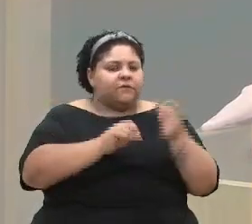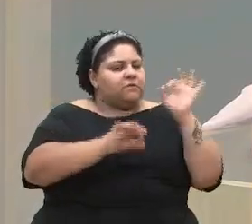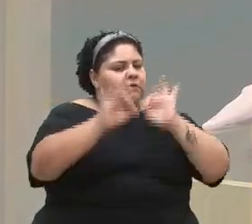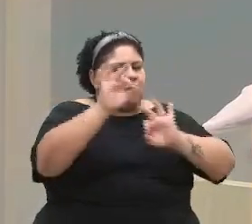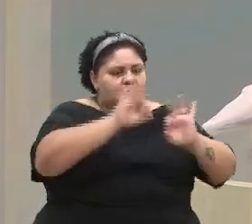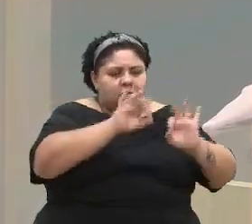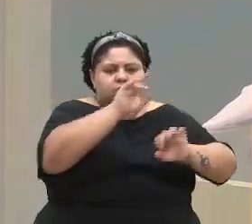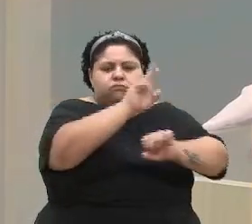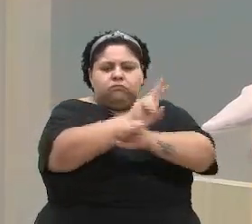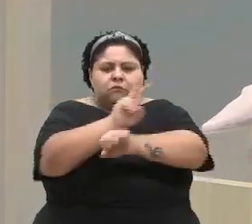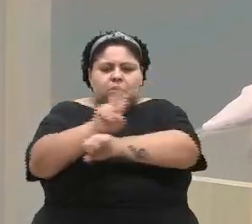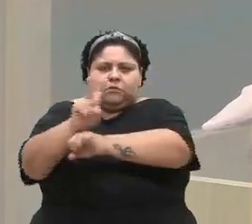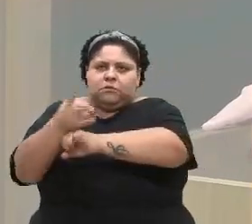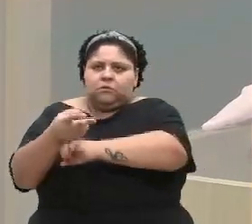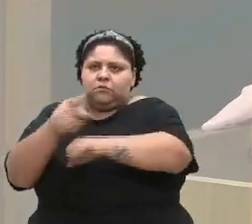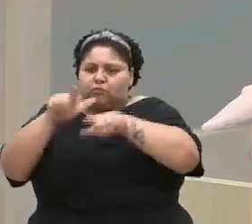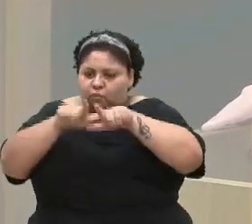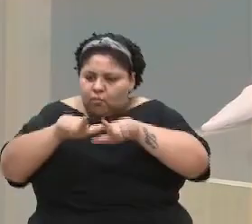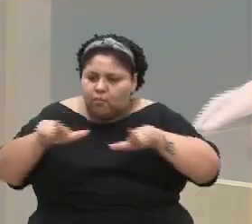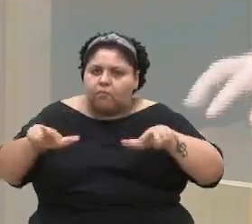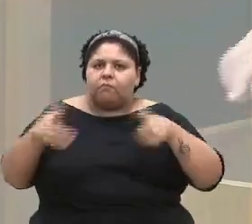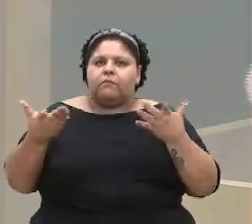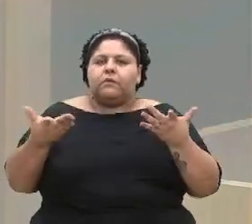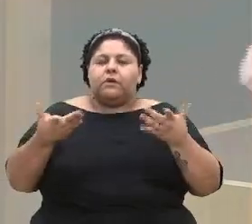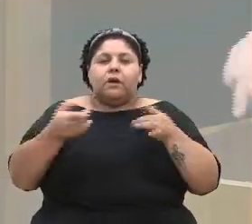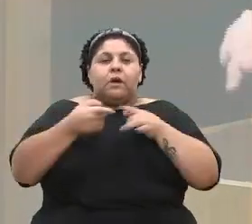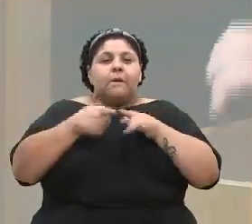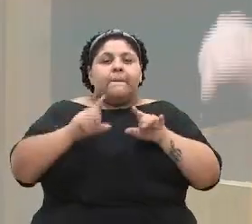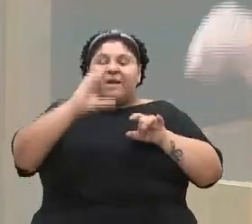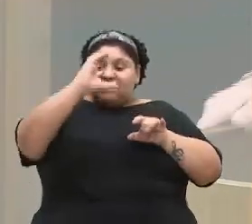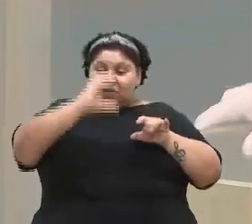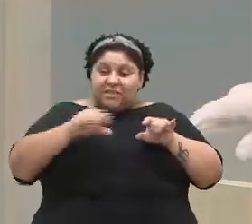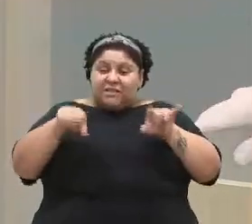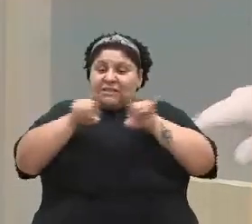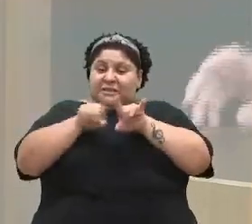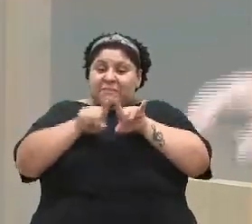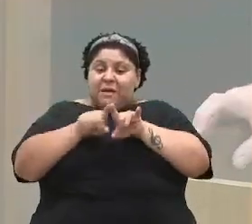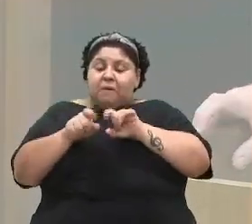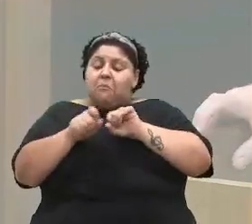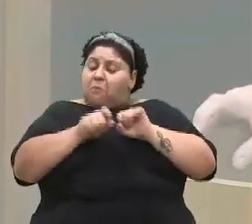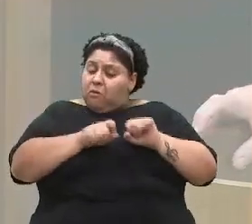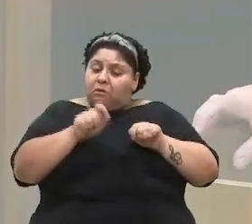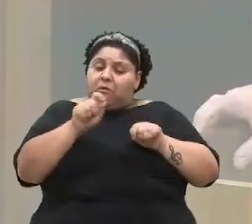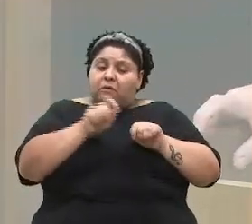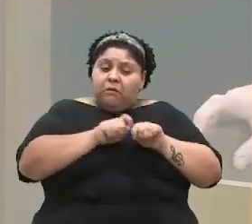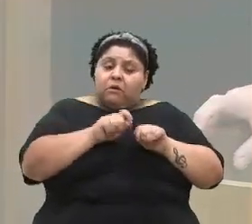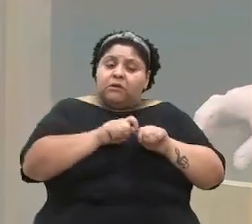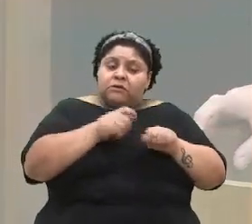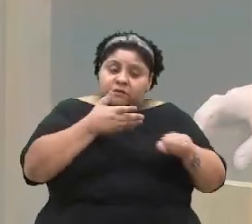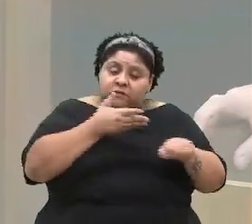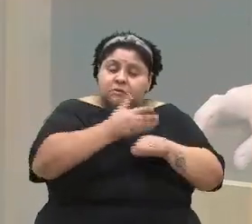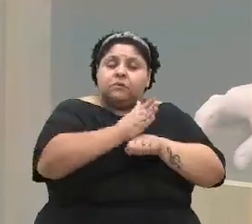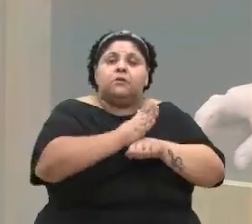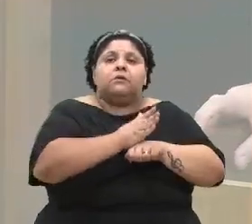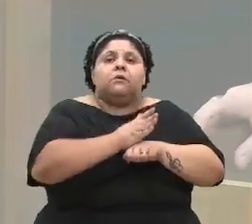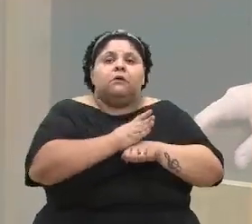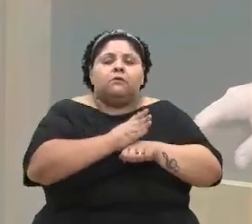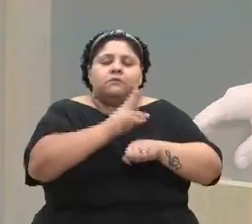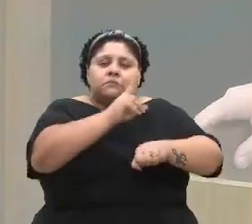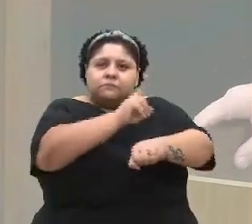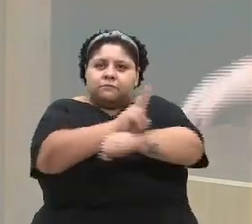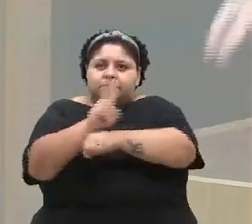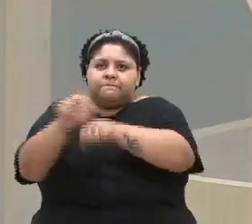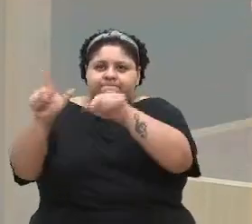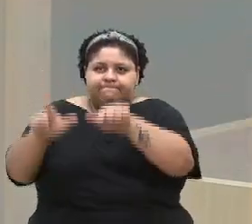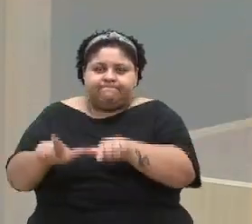o cuidado, a limpeza dessas áreas. Mas o cidadão também não pode deixar de participar e cuidar dessa